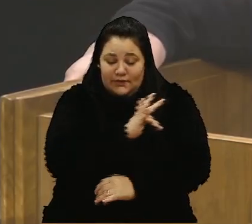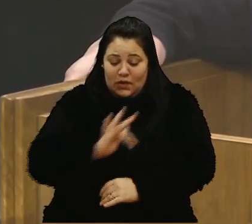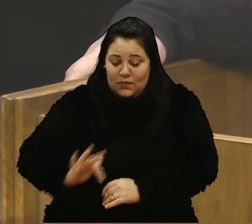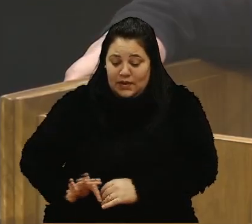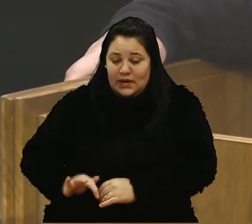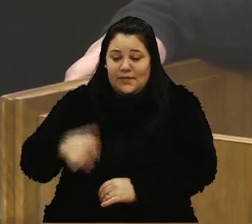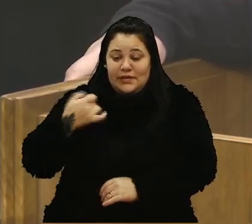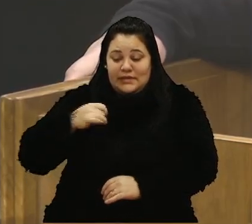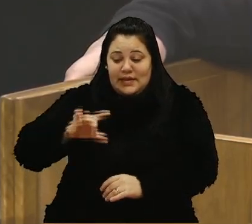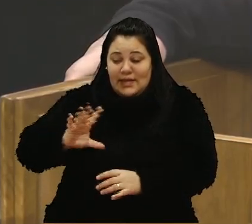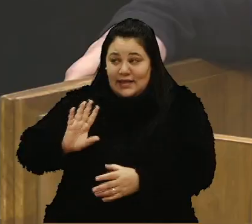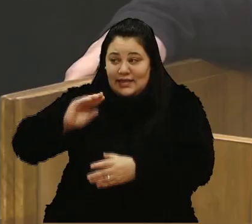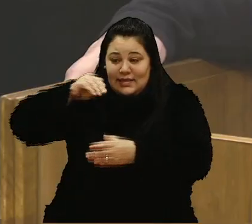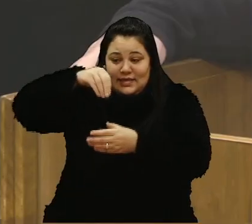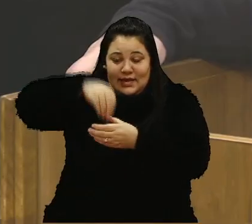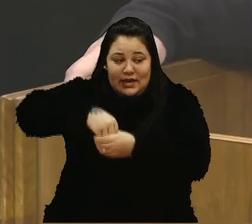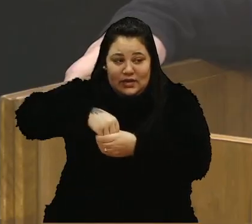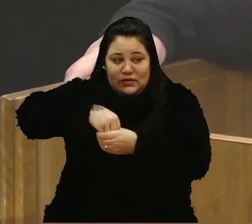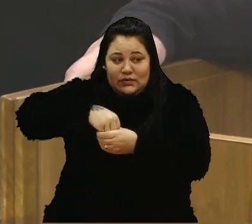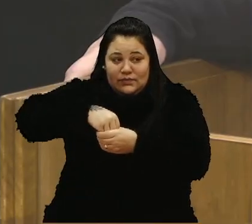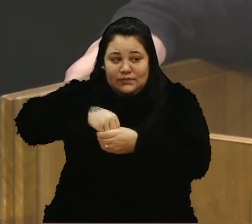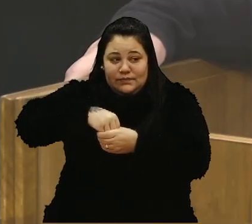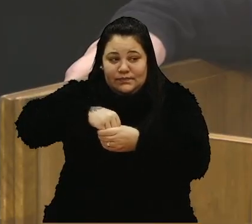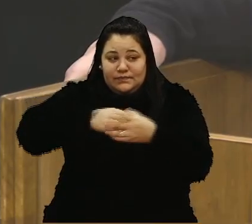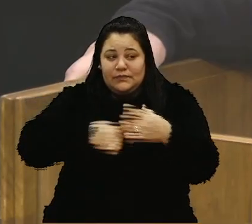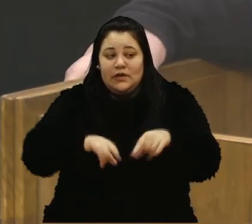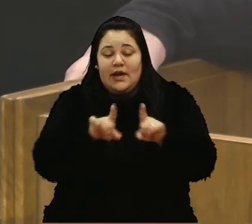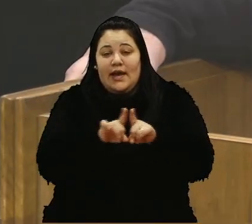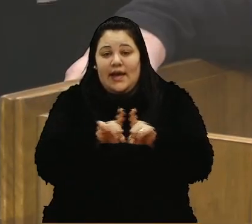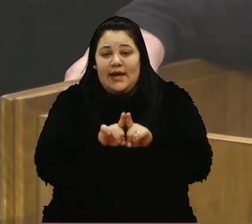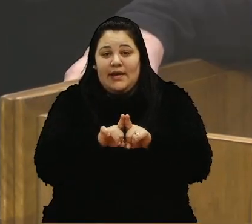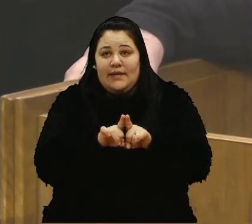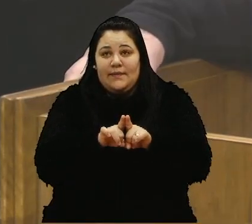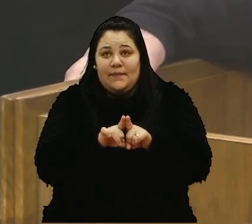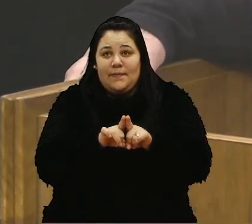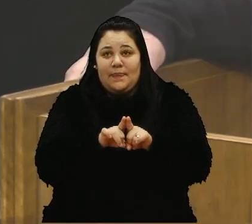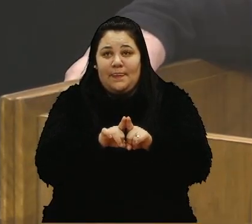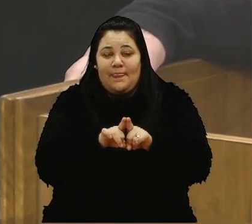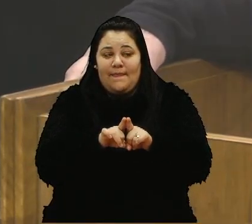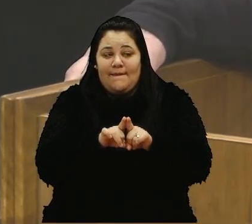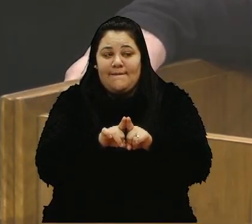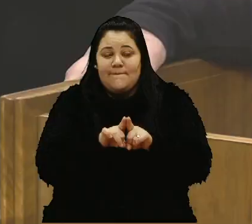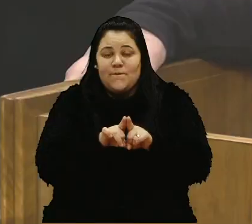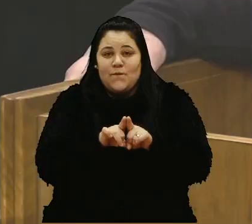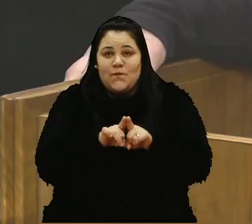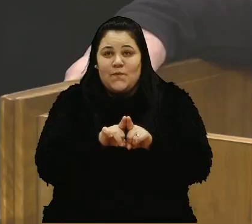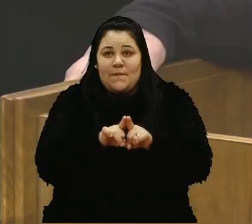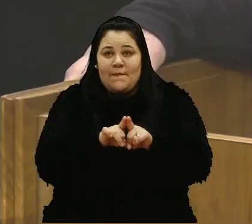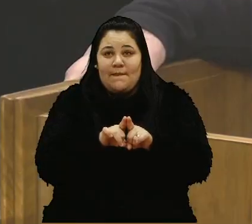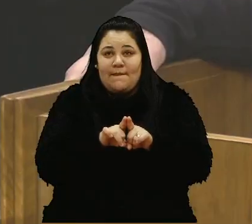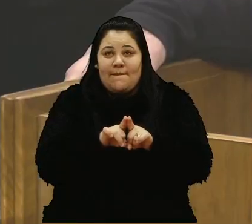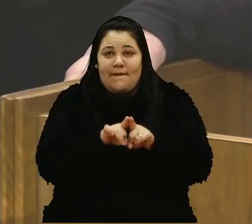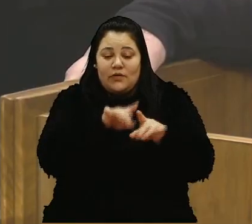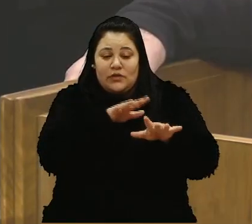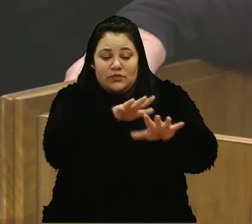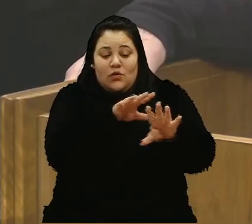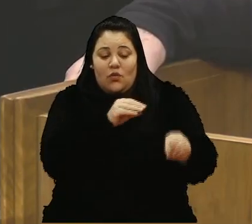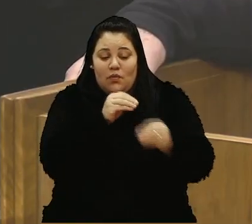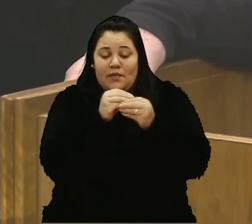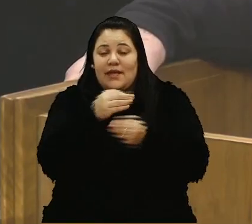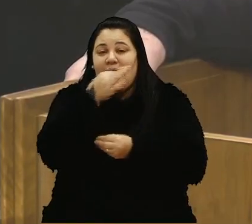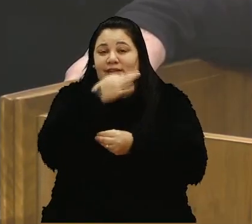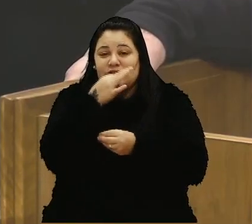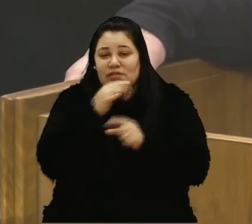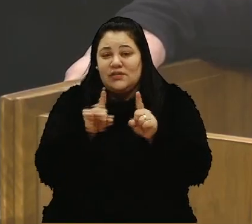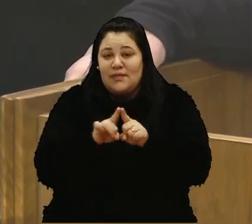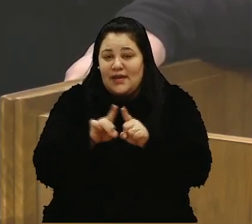transporte interno, Flores da Cunha ter o seu transporte interno, e concluo, e ter um transporte agregado a Caxias também,